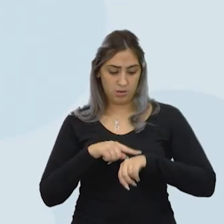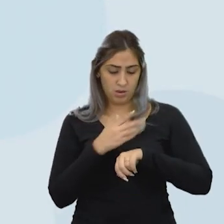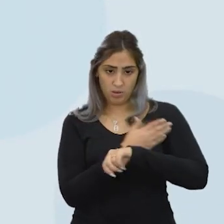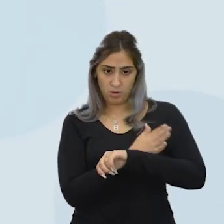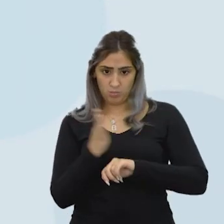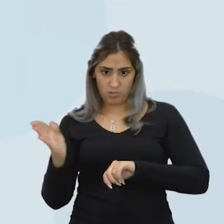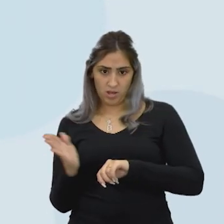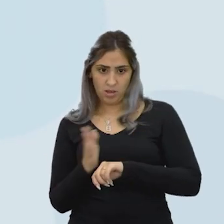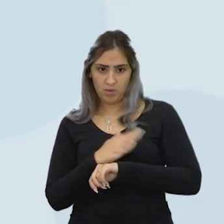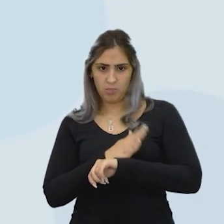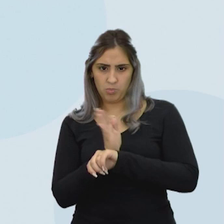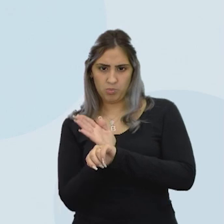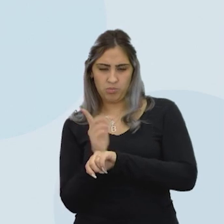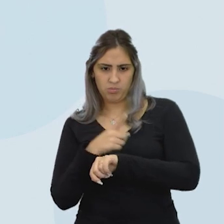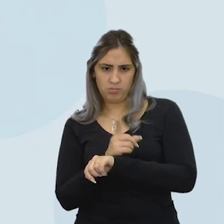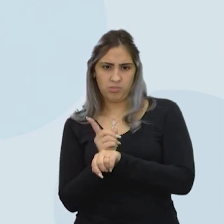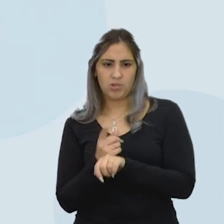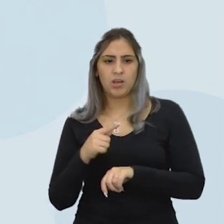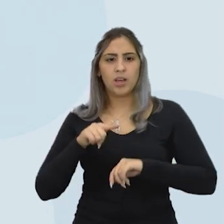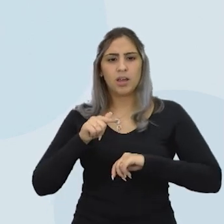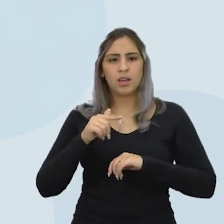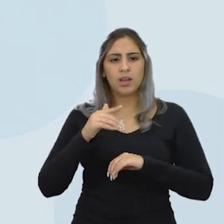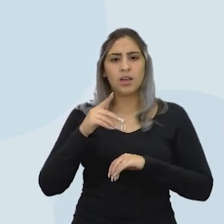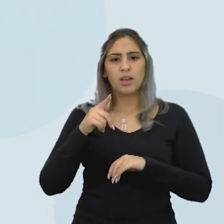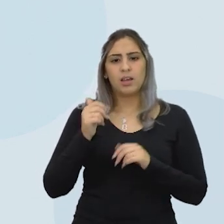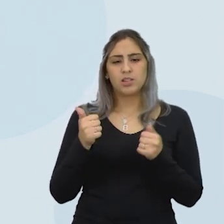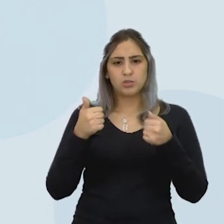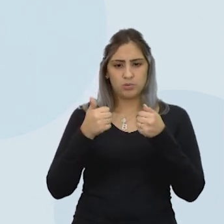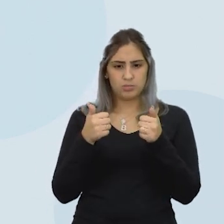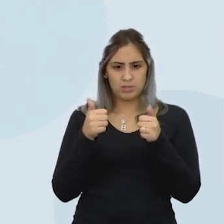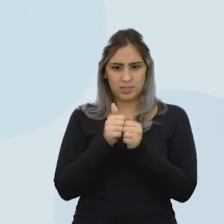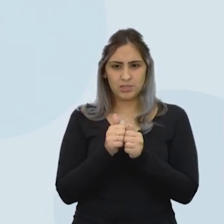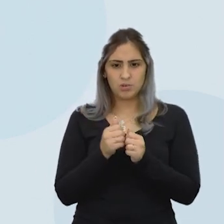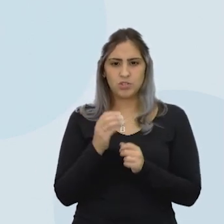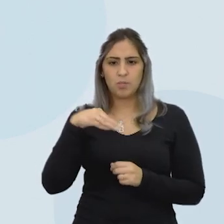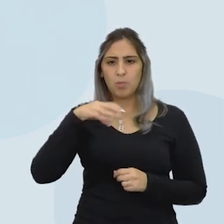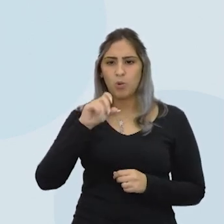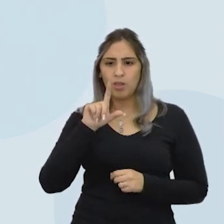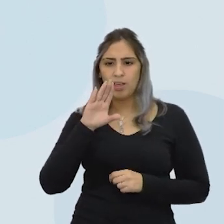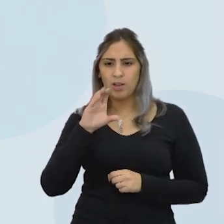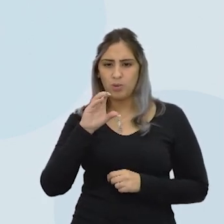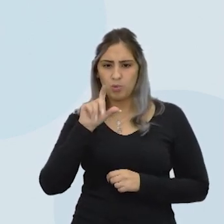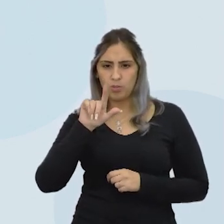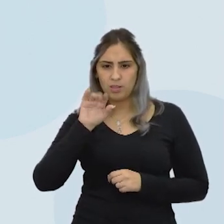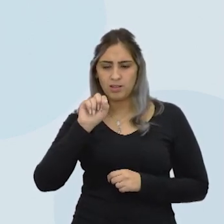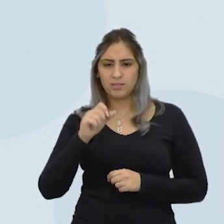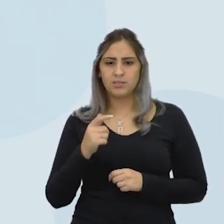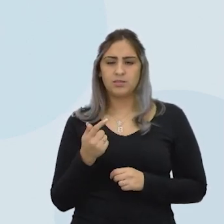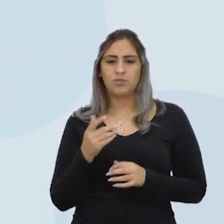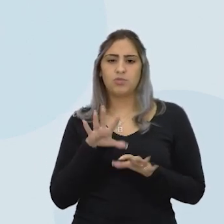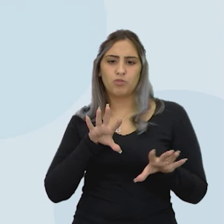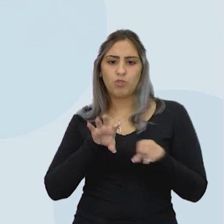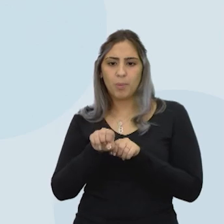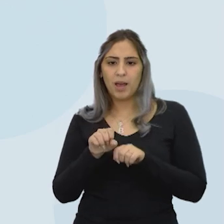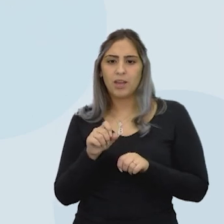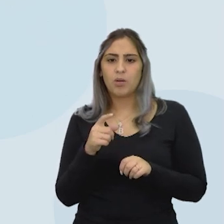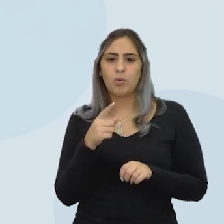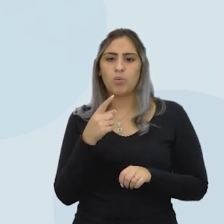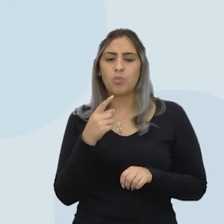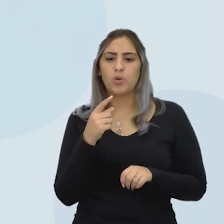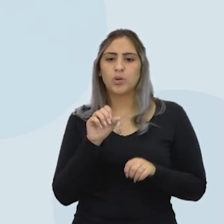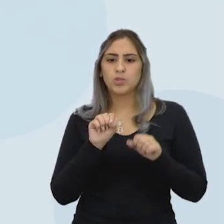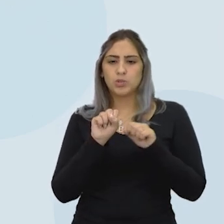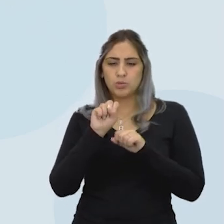tem aí, foram ocorrendo associações de moléculas que formaram substâncias mais complexas ao ponto de formar